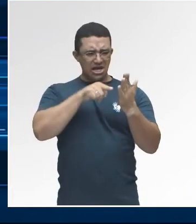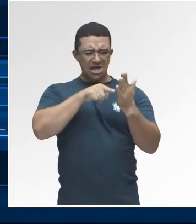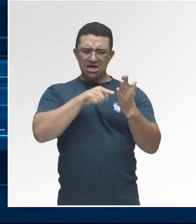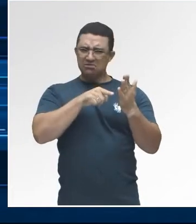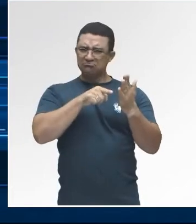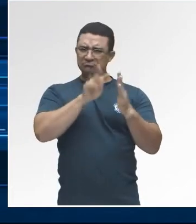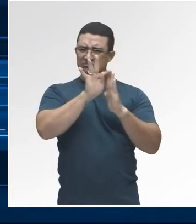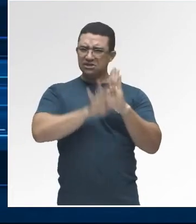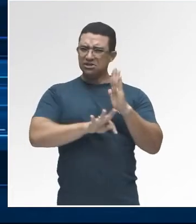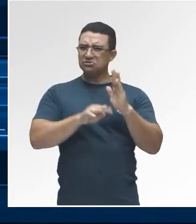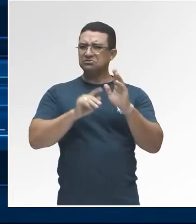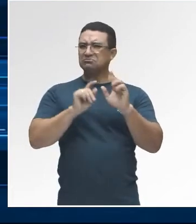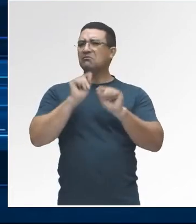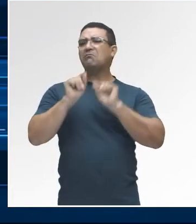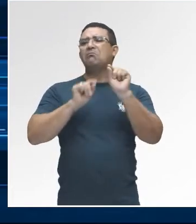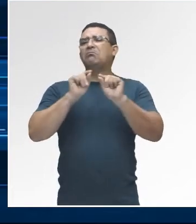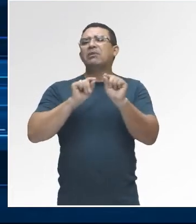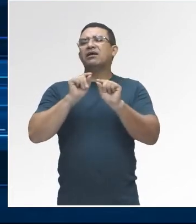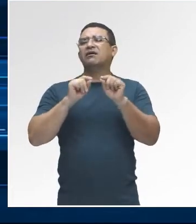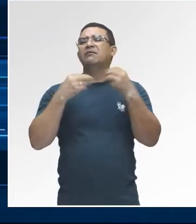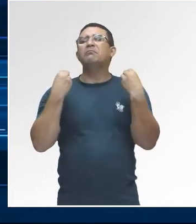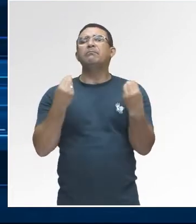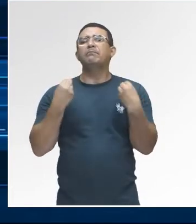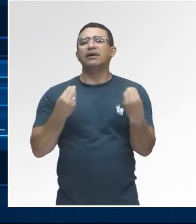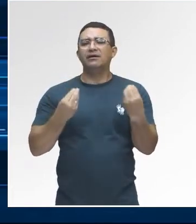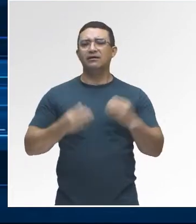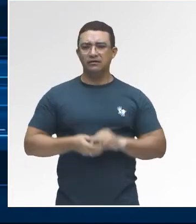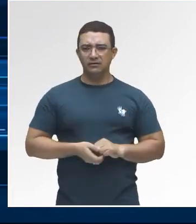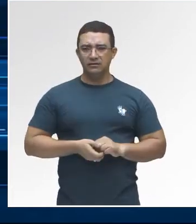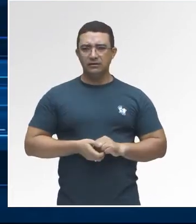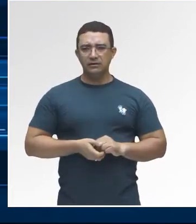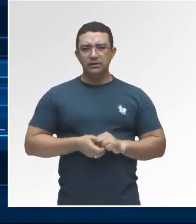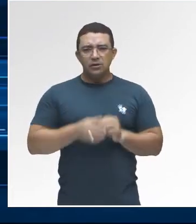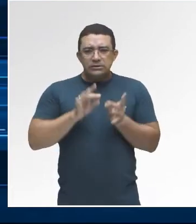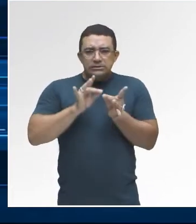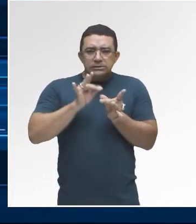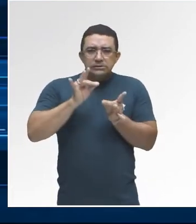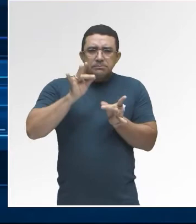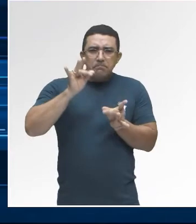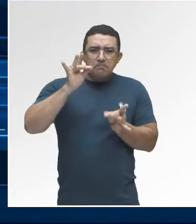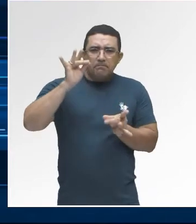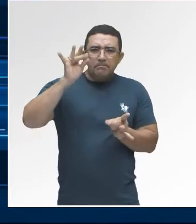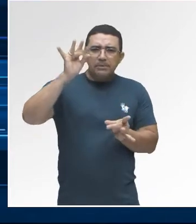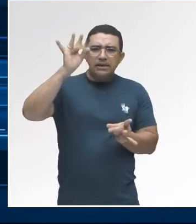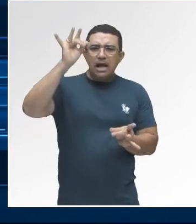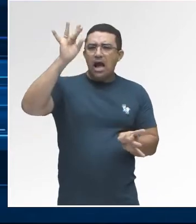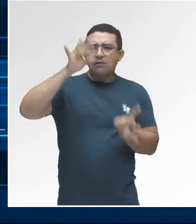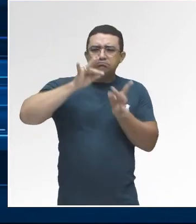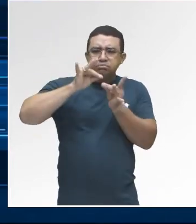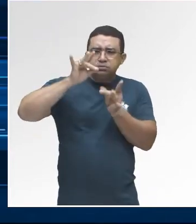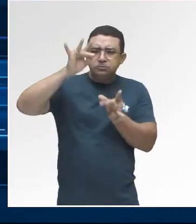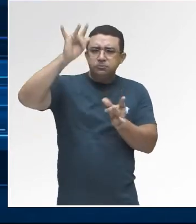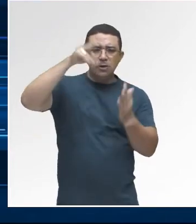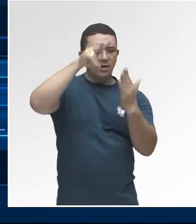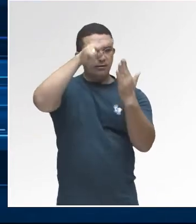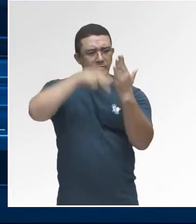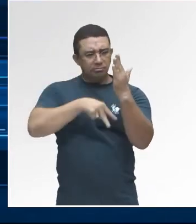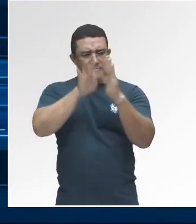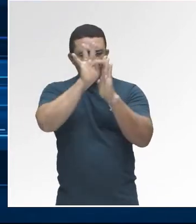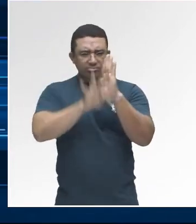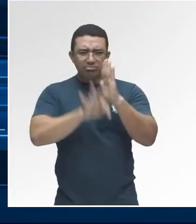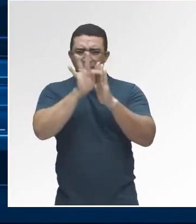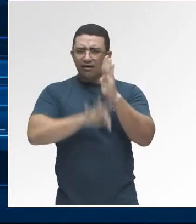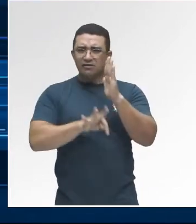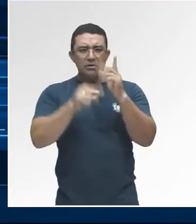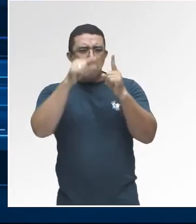a sua intenção com ele? Você quer ler minuciosamente, quer saber todos os detalhes daquele texto, palavra